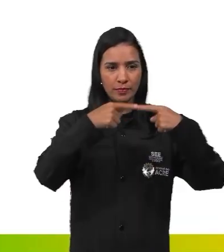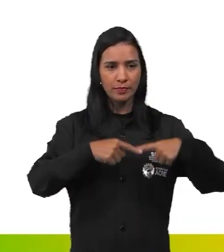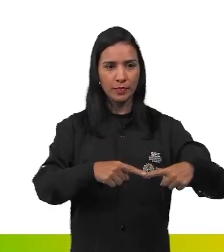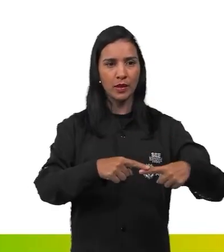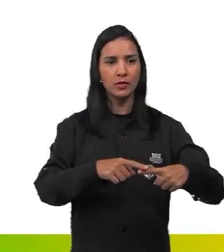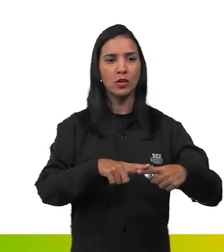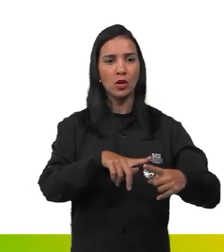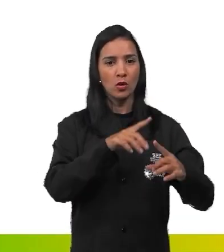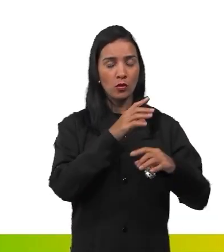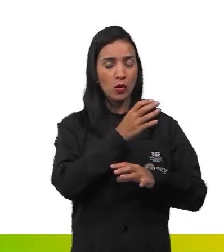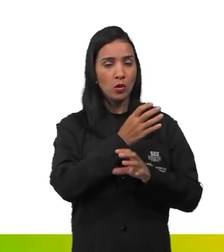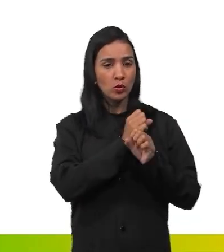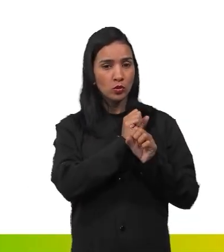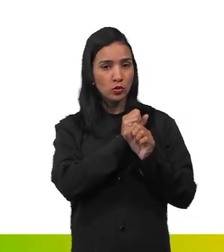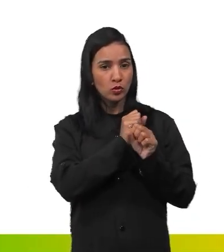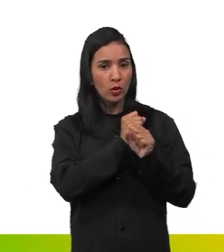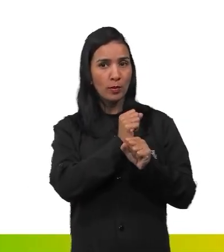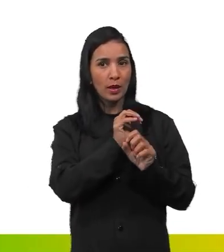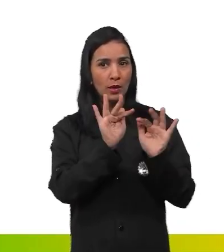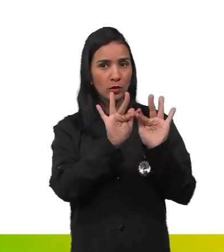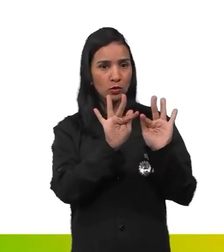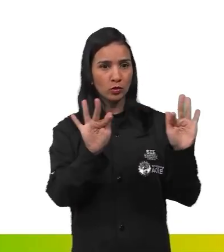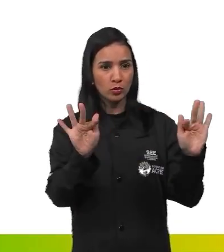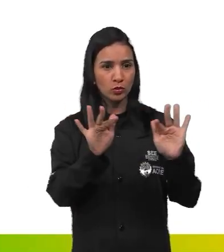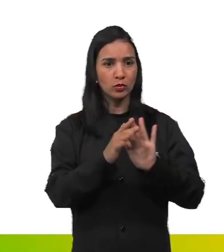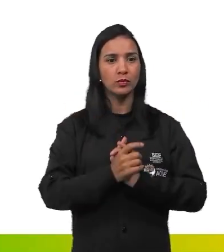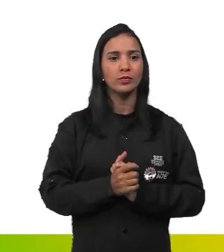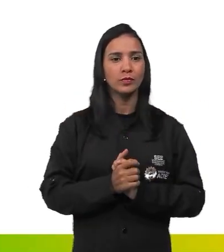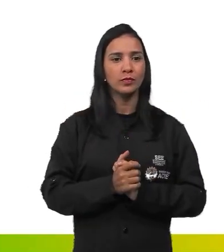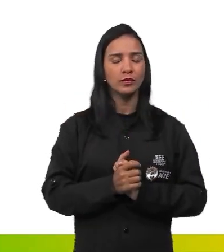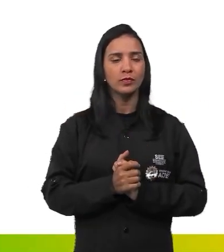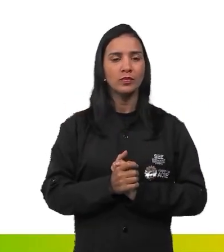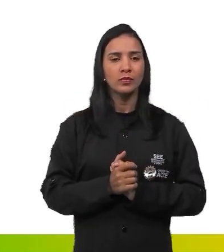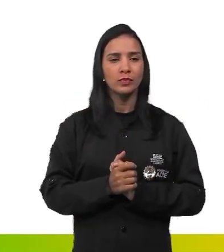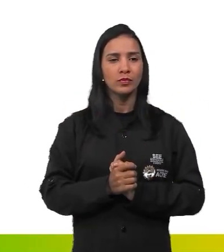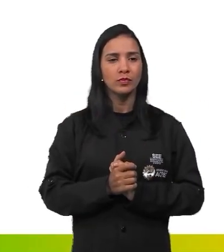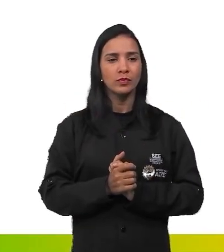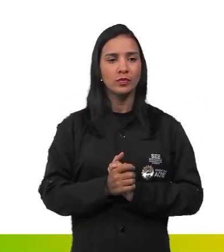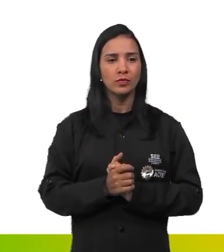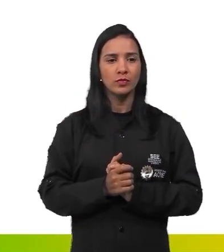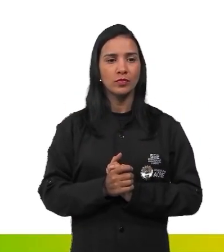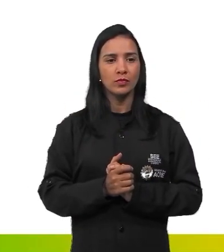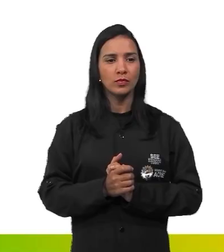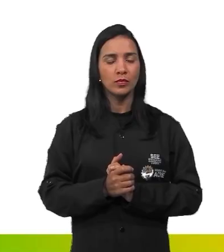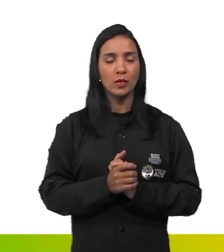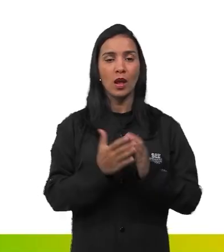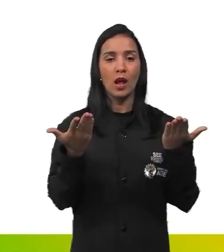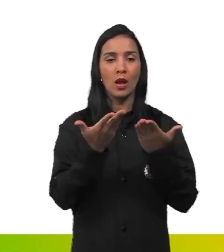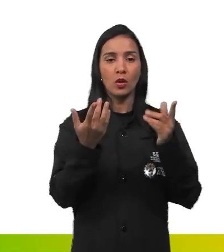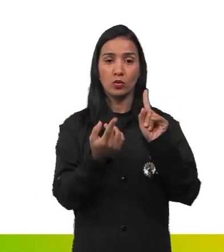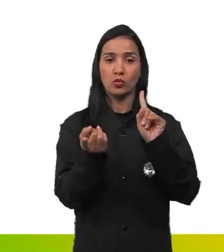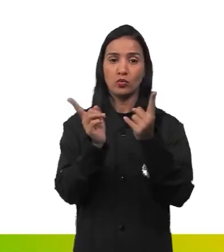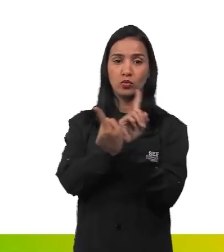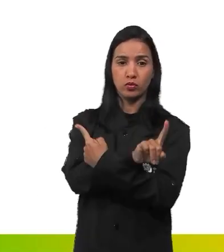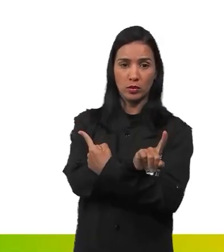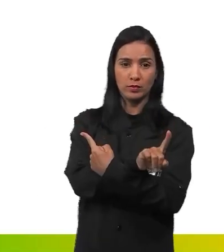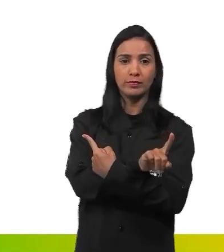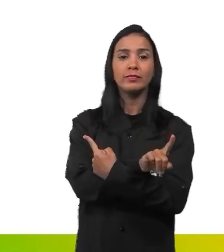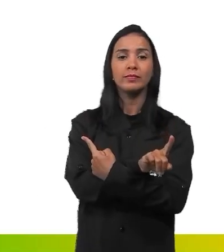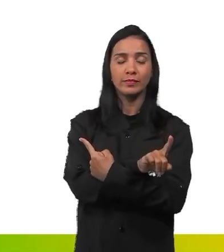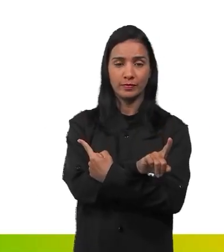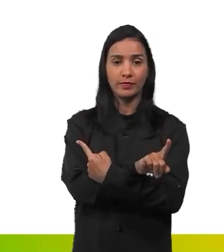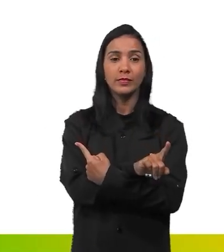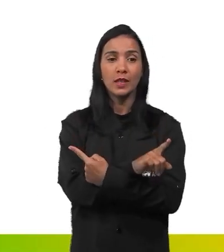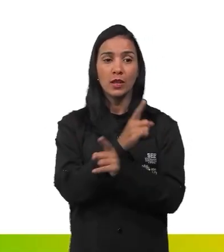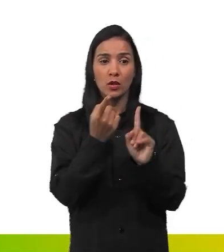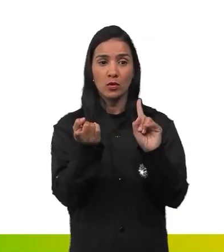por diante, mais o último termo. E agora eu vou inverter a ordem. Eu vou somar o